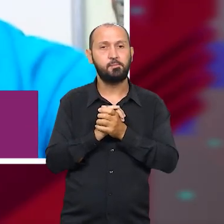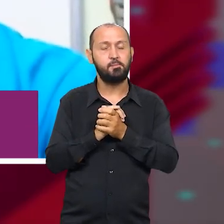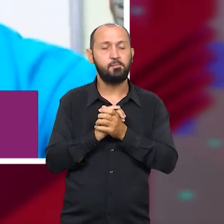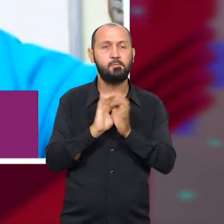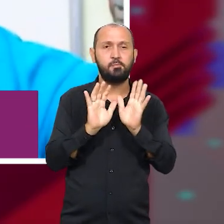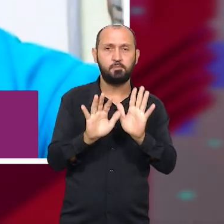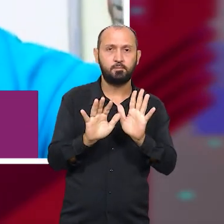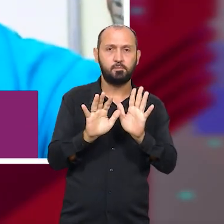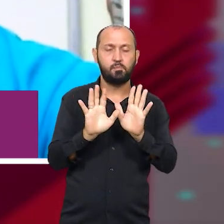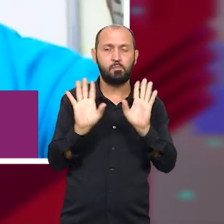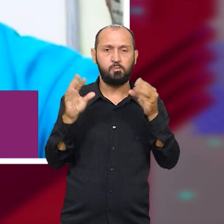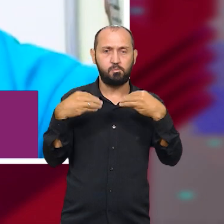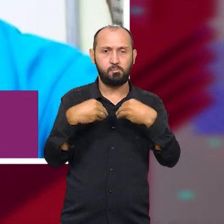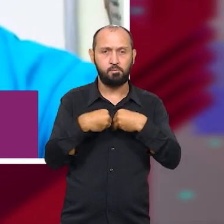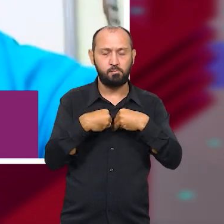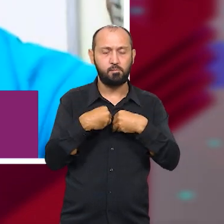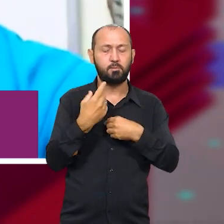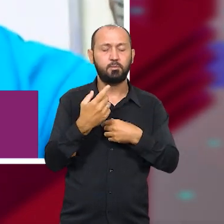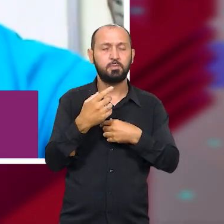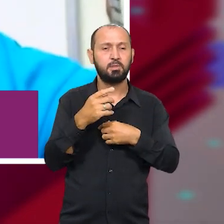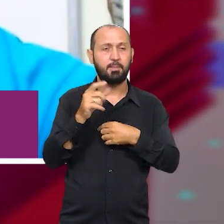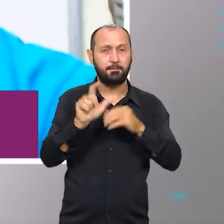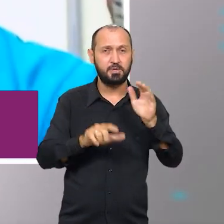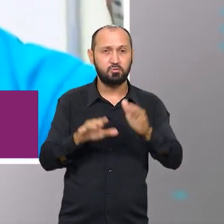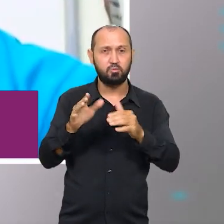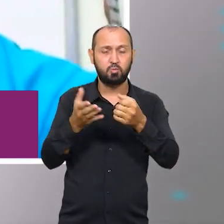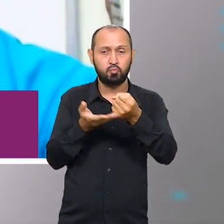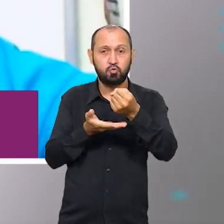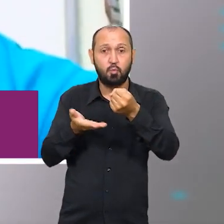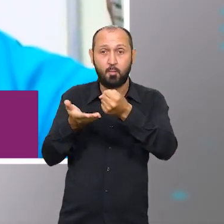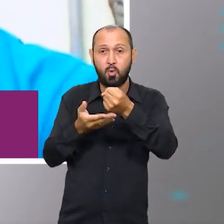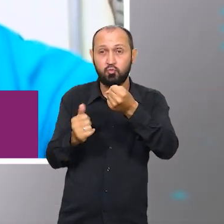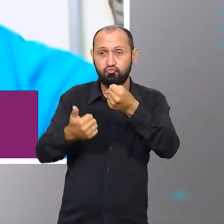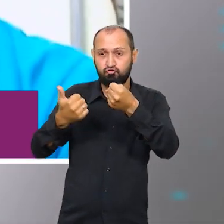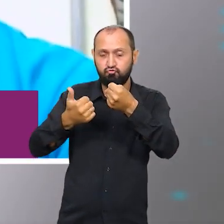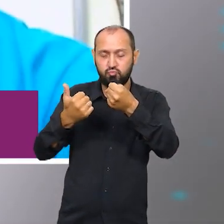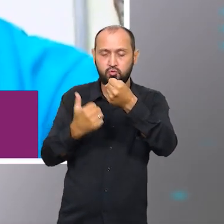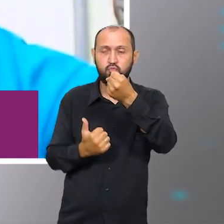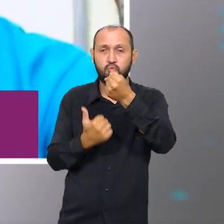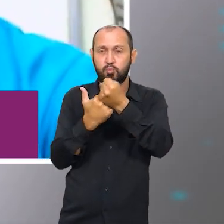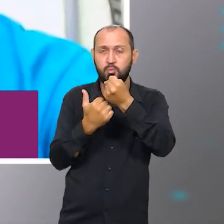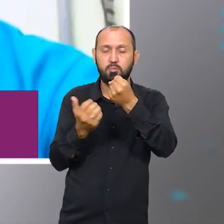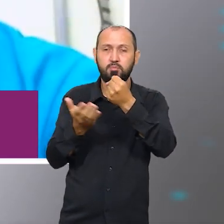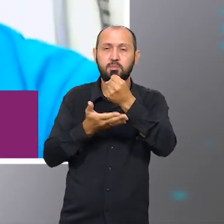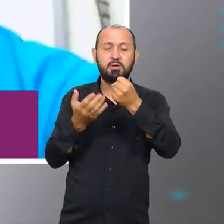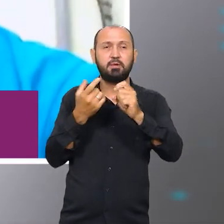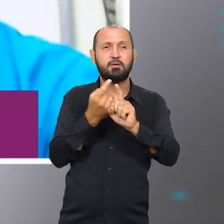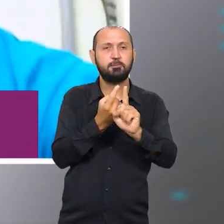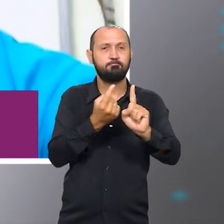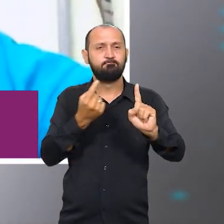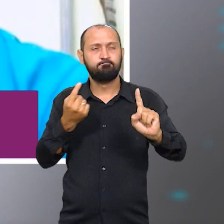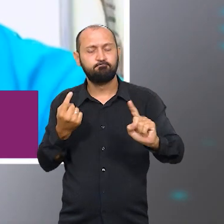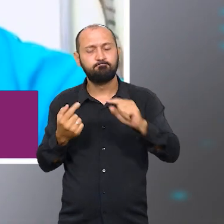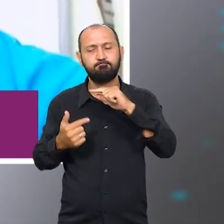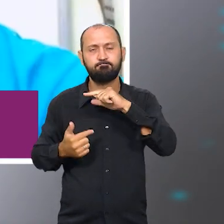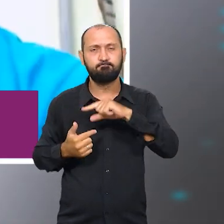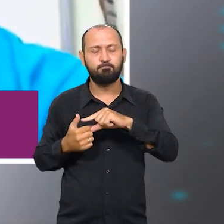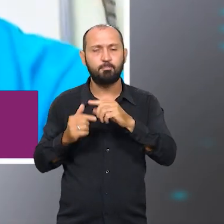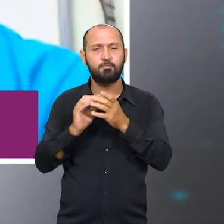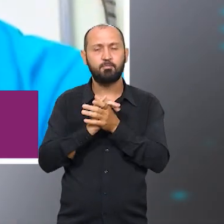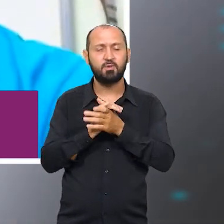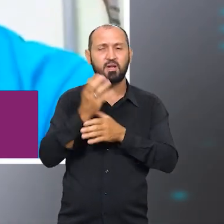assim, o transtorno numa pessoa de nível de suporte 1 é que a pessoa que quer ficar sempre